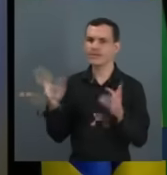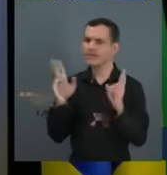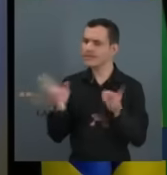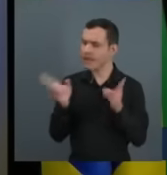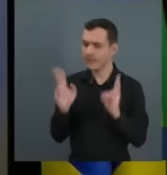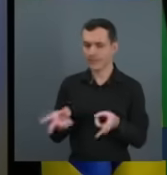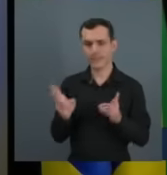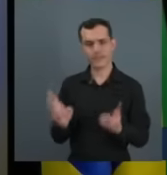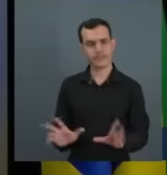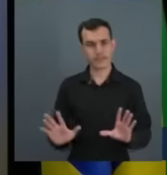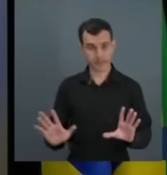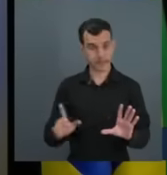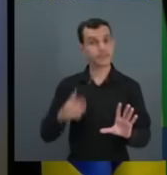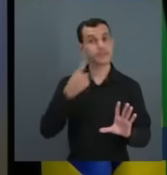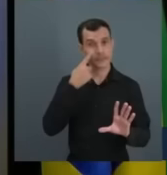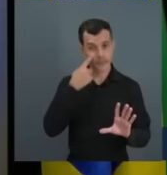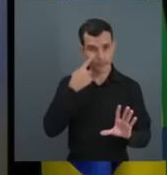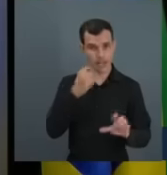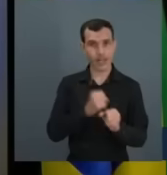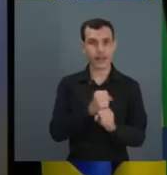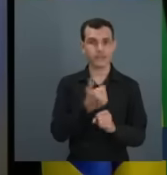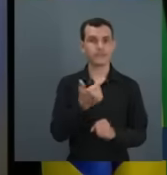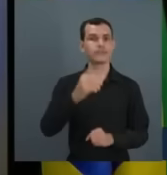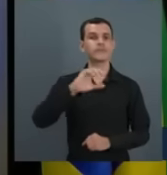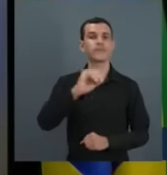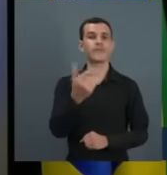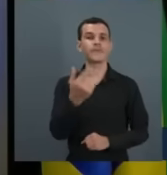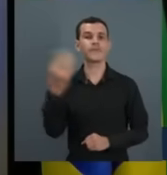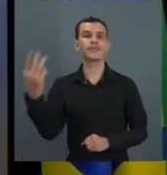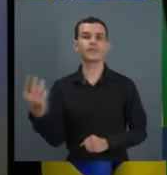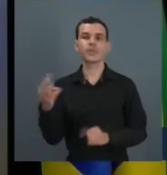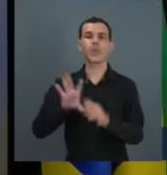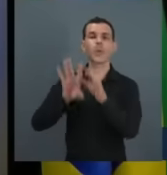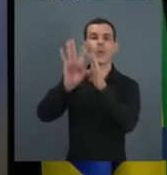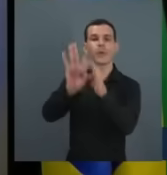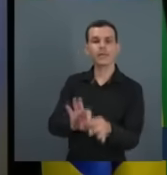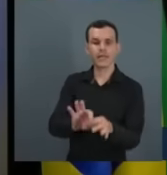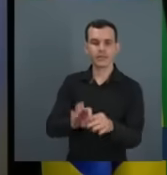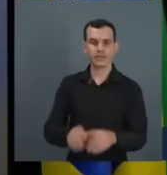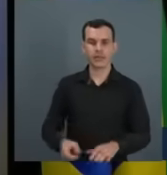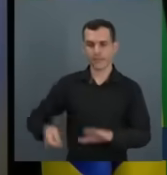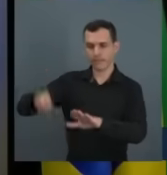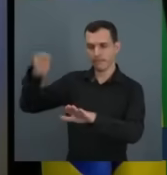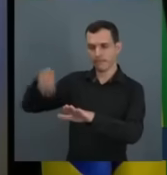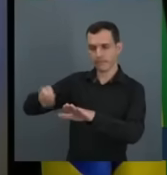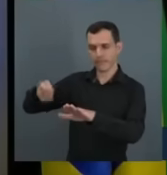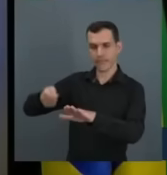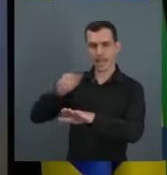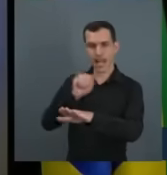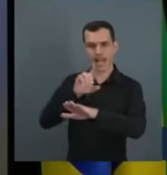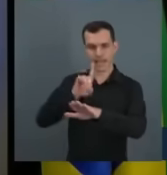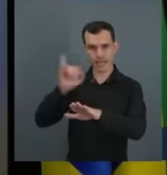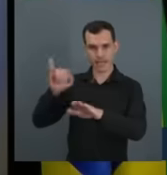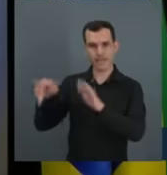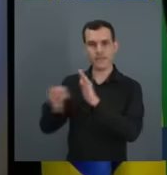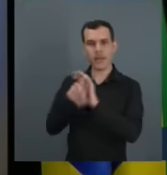Sim, porque em 2023, no sentido de julgar uma ADI proposta pela